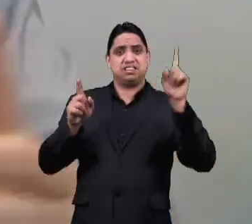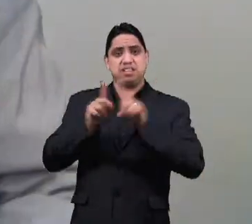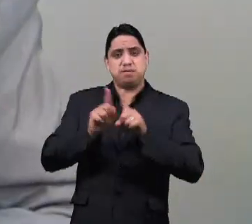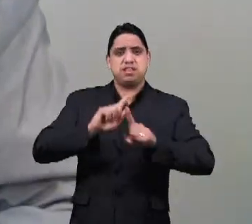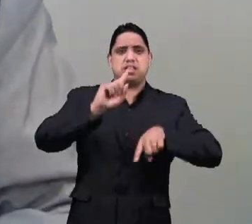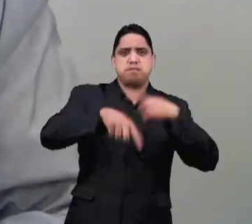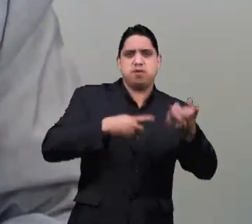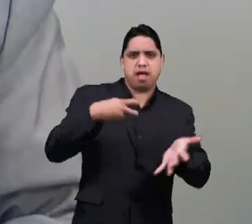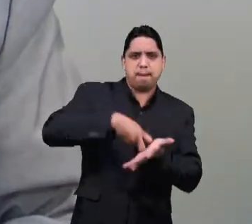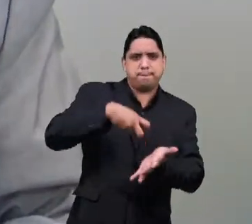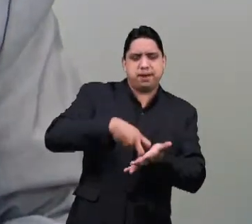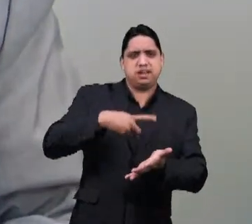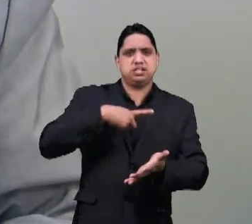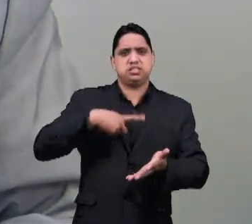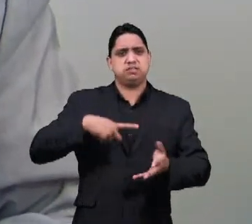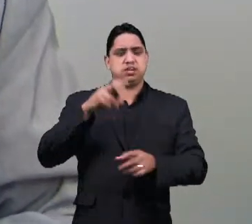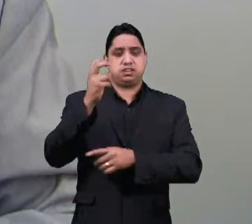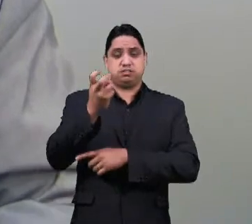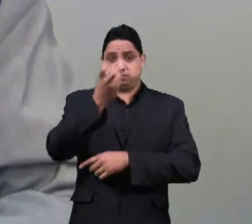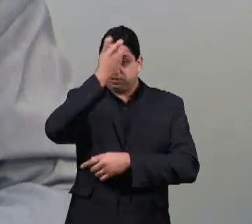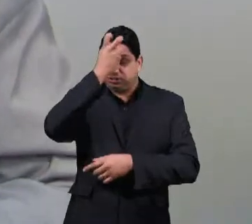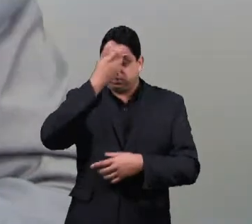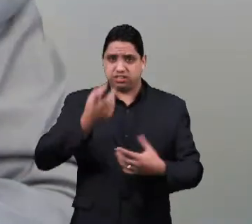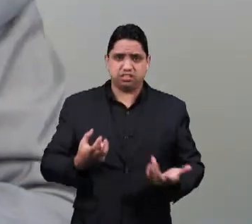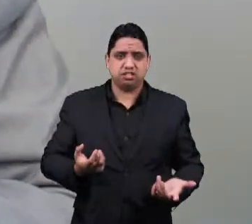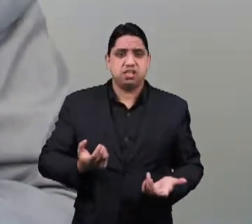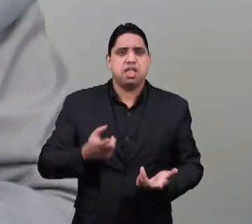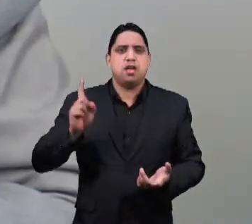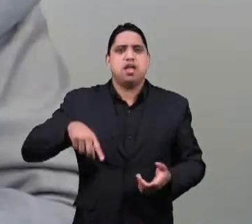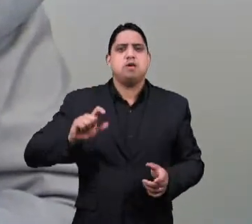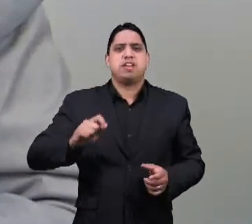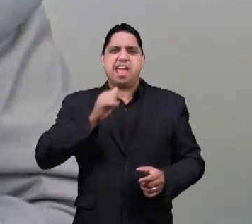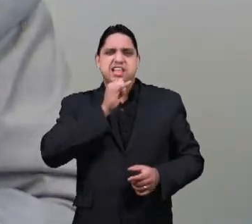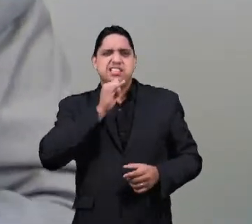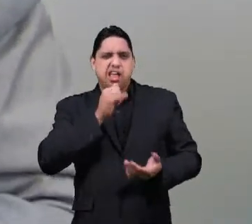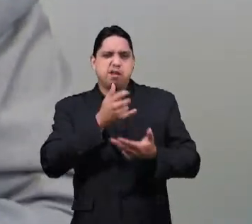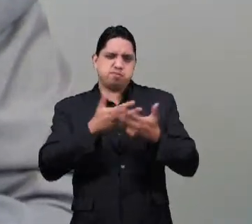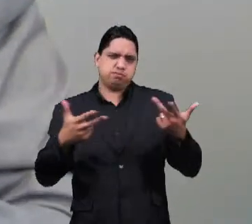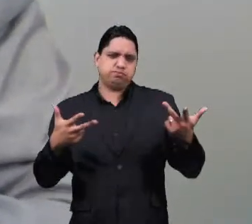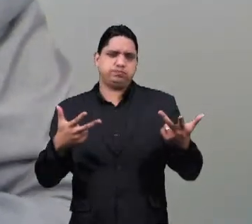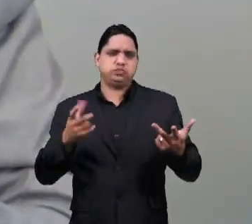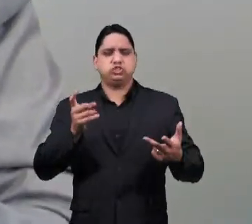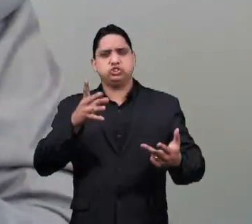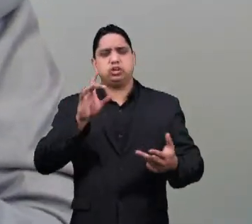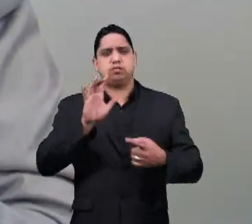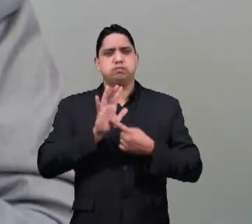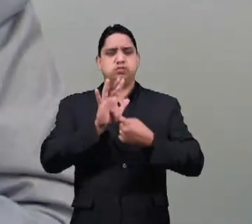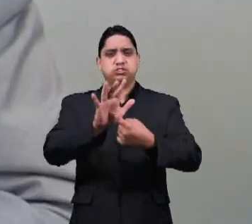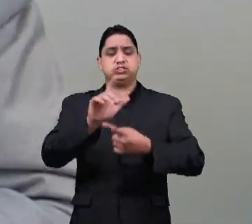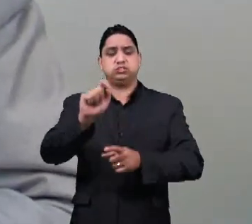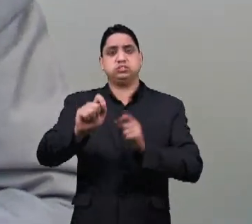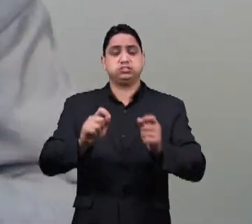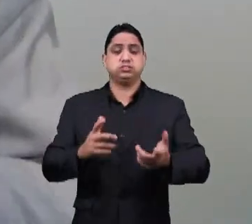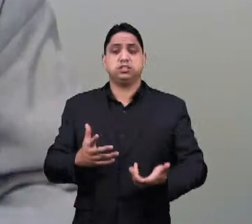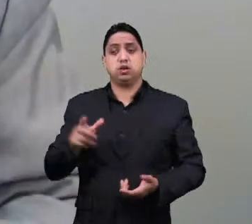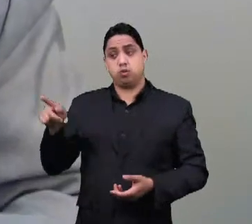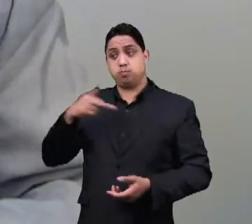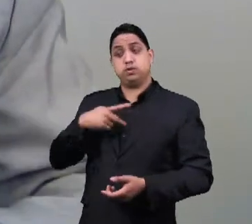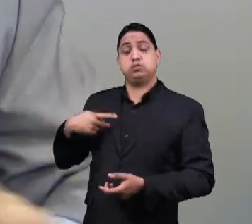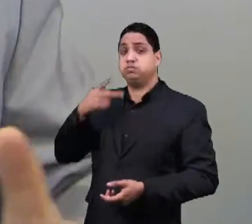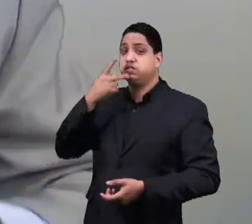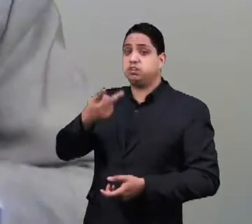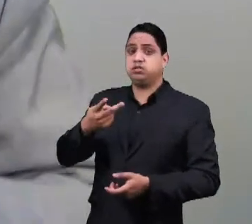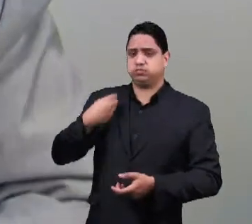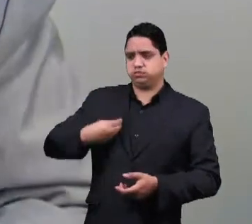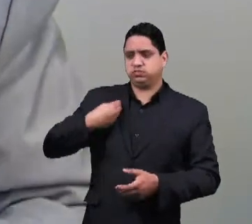que sobrevieram sobre o Egito. Então, só complementando e reforçando o que o pastor Monferrari disse, é viver